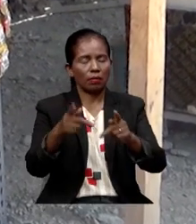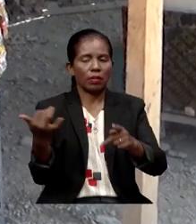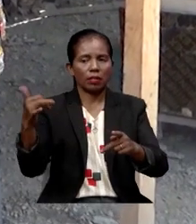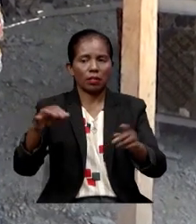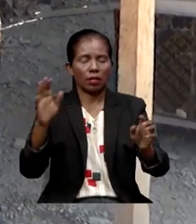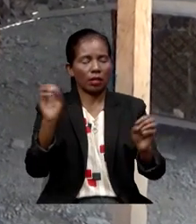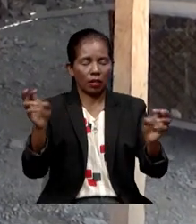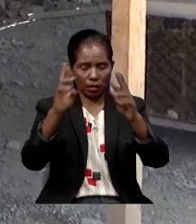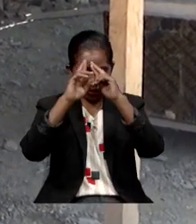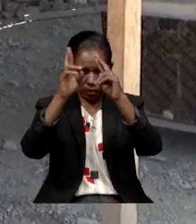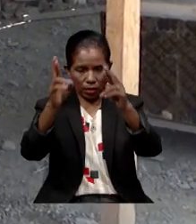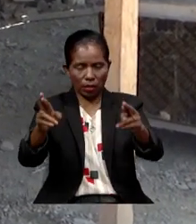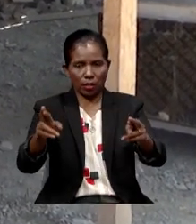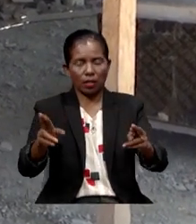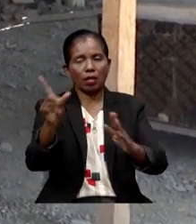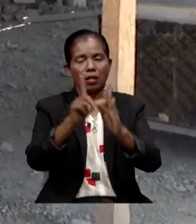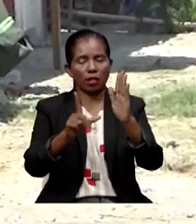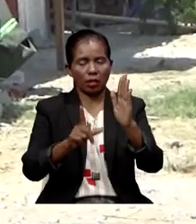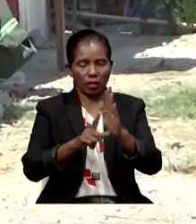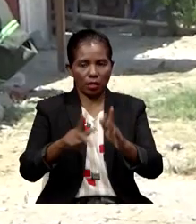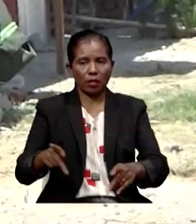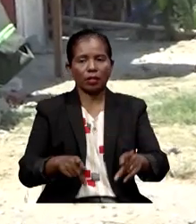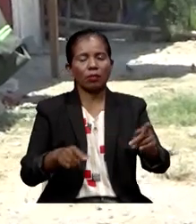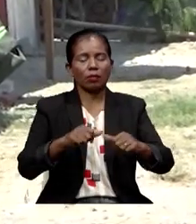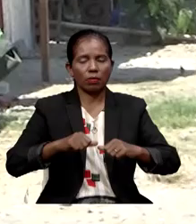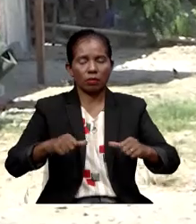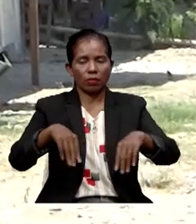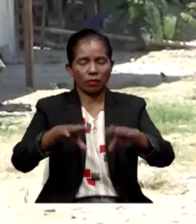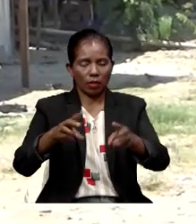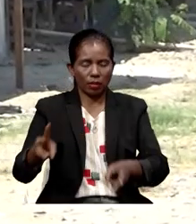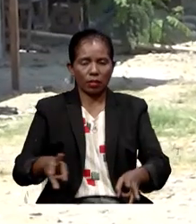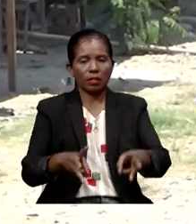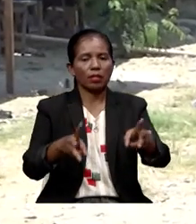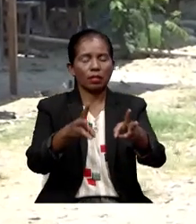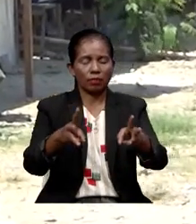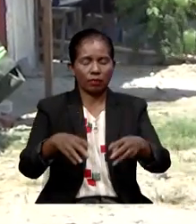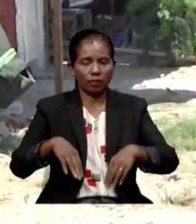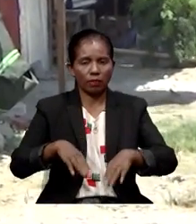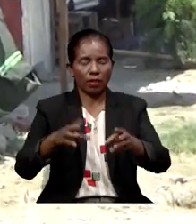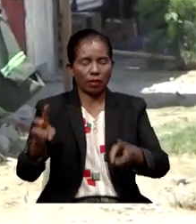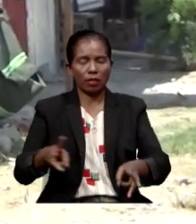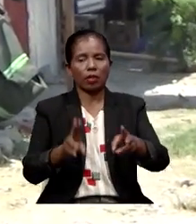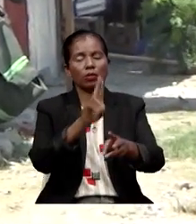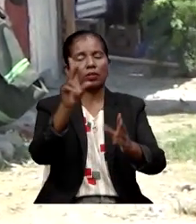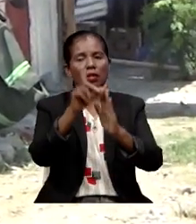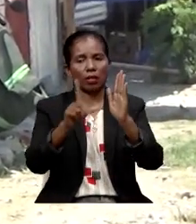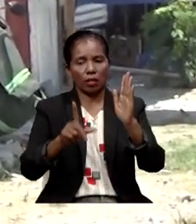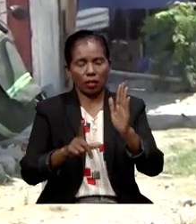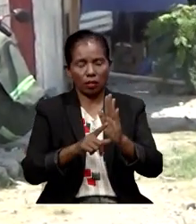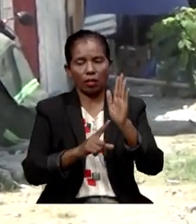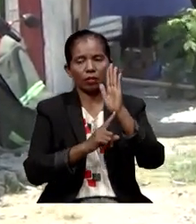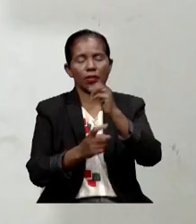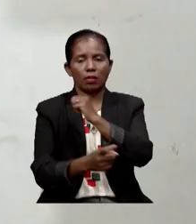la obedece ba lei e zine ordem público, ou de continua fansa sa no espaço público, e be se usa lei ne, ou de for